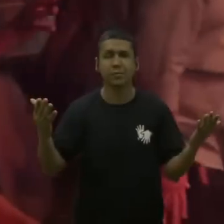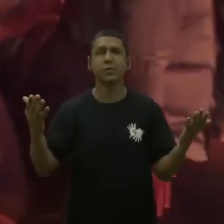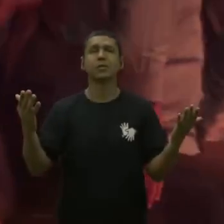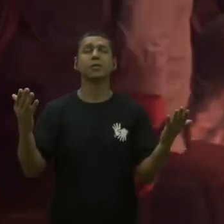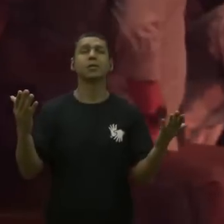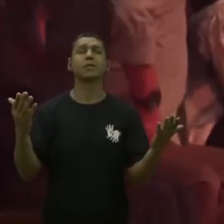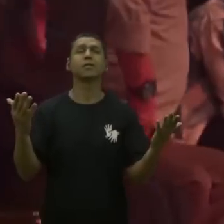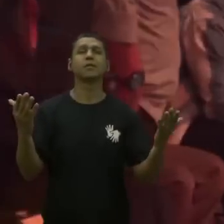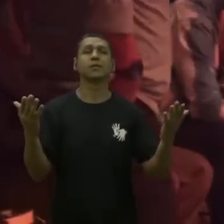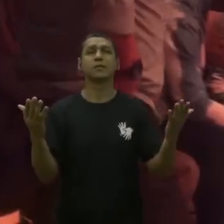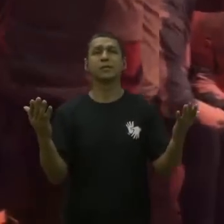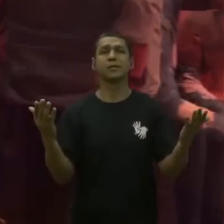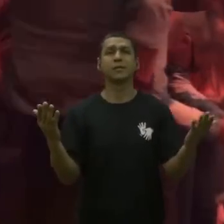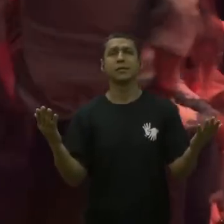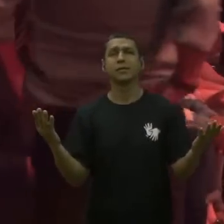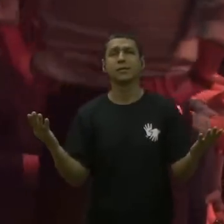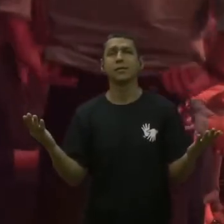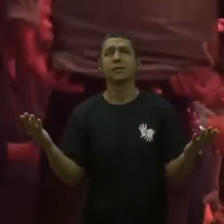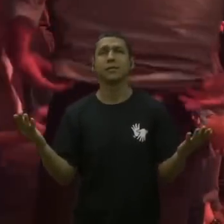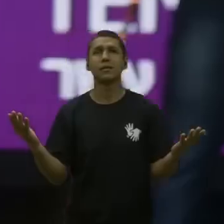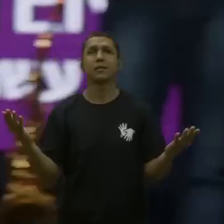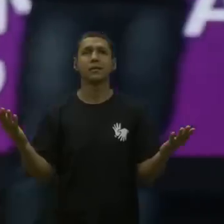Calabaraba, candarabas.